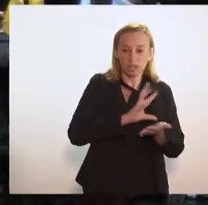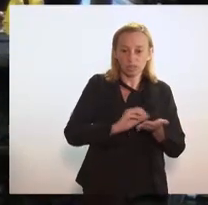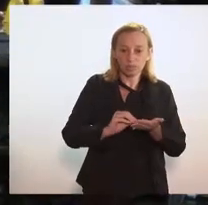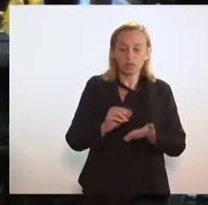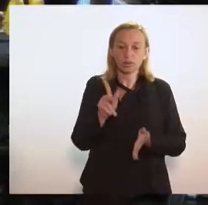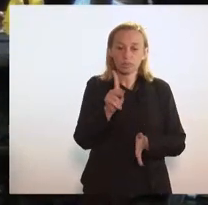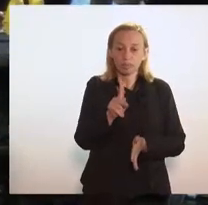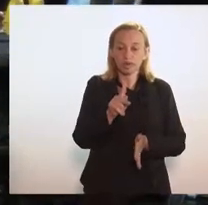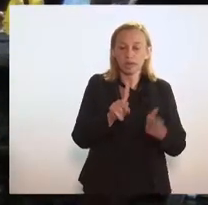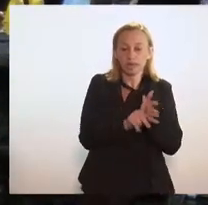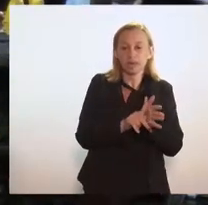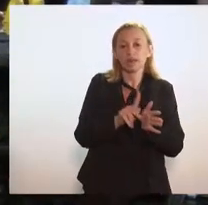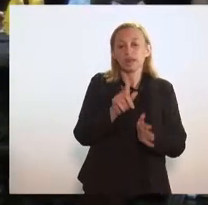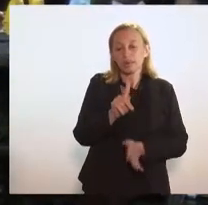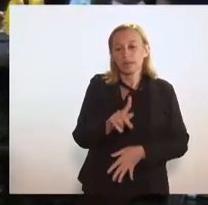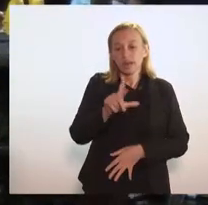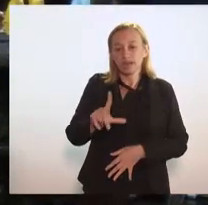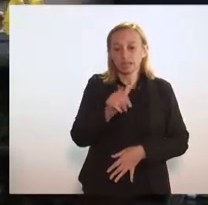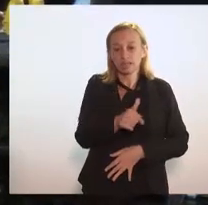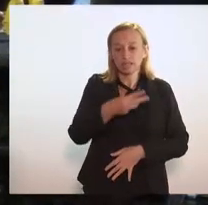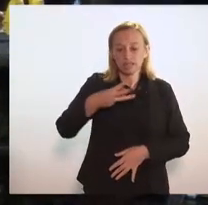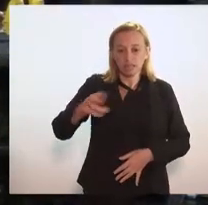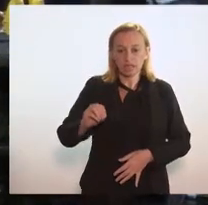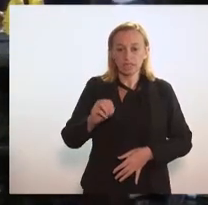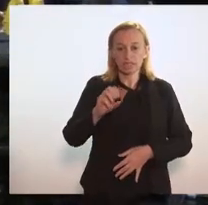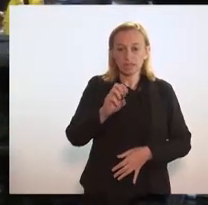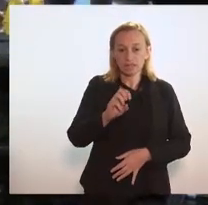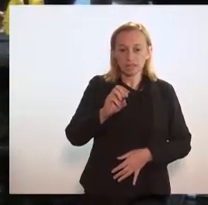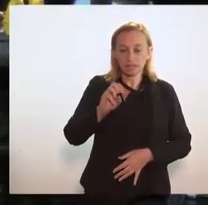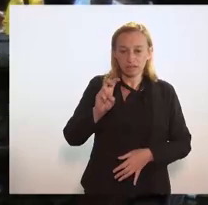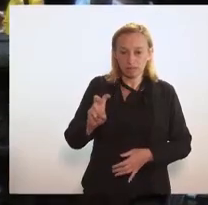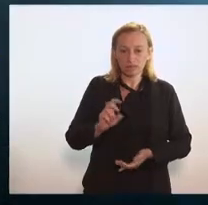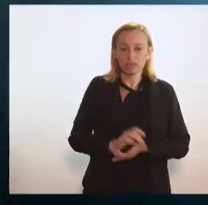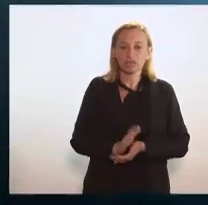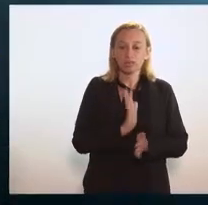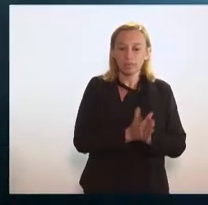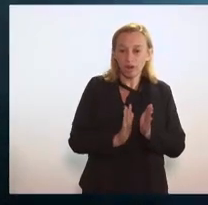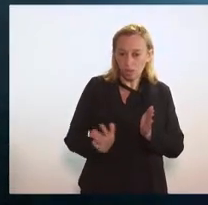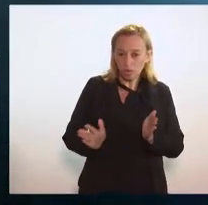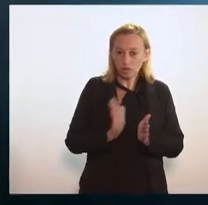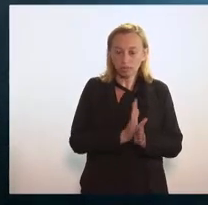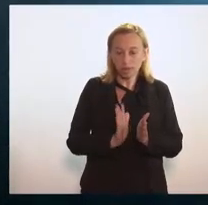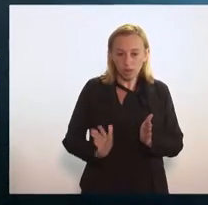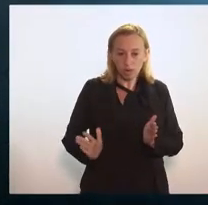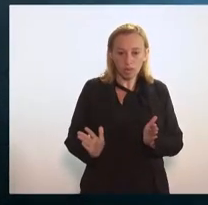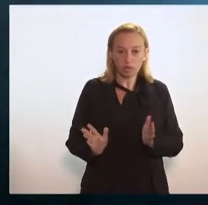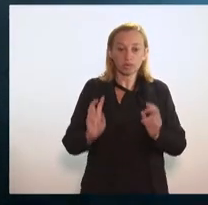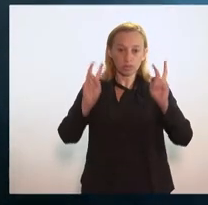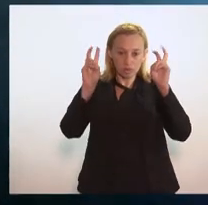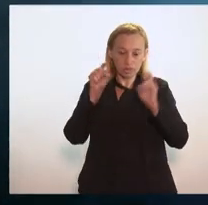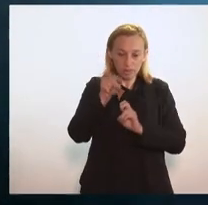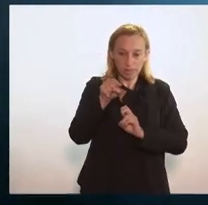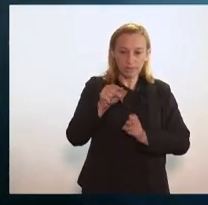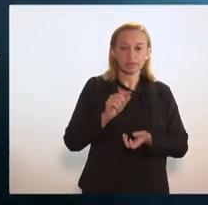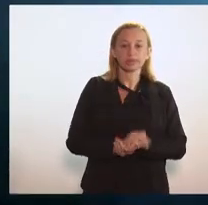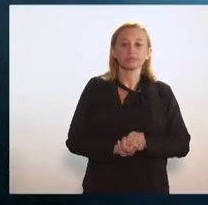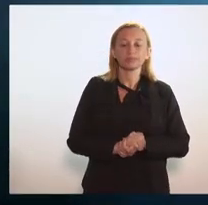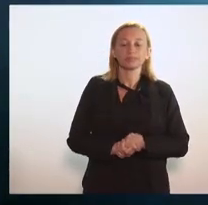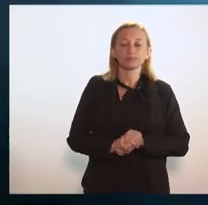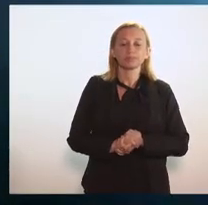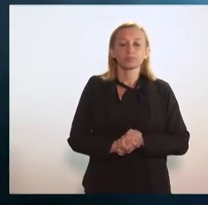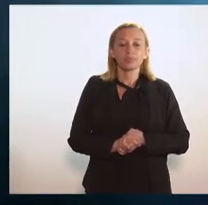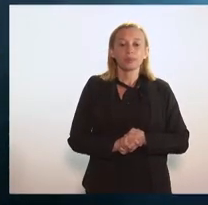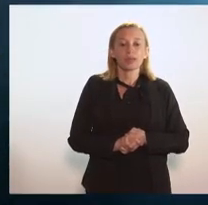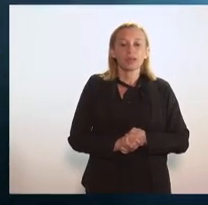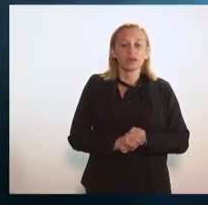falta pele 3305 associações emergência Andreia é pela ó é pela questão de ordem sobre esse tempo e